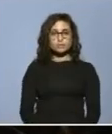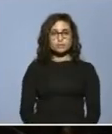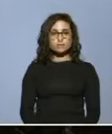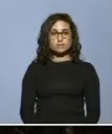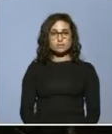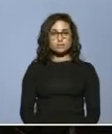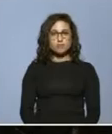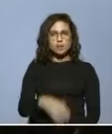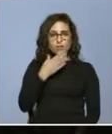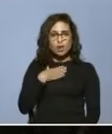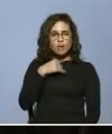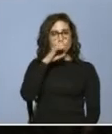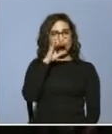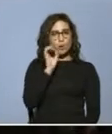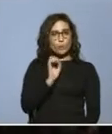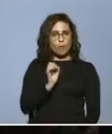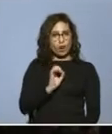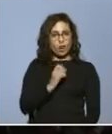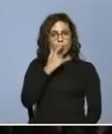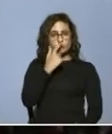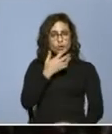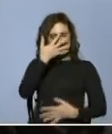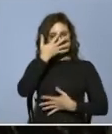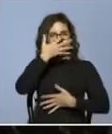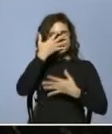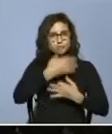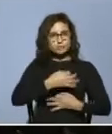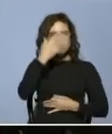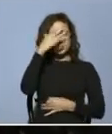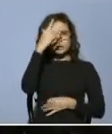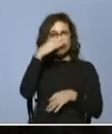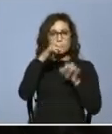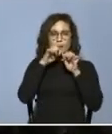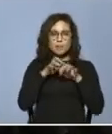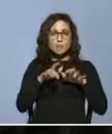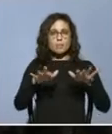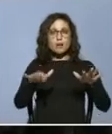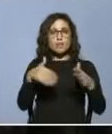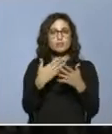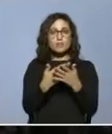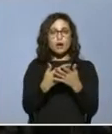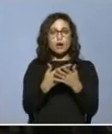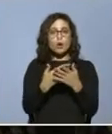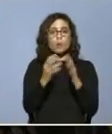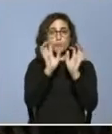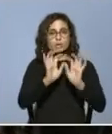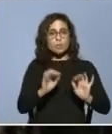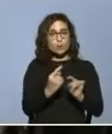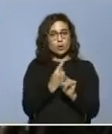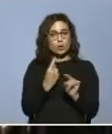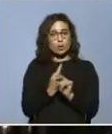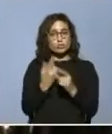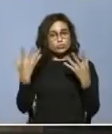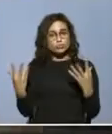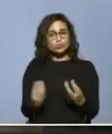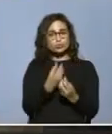Não nos espanta que os crentes tenham depois dado largas à imaginação e acrescentassem no presépio toda a multidão